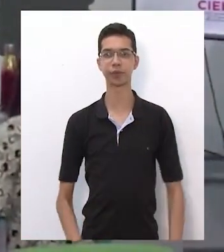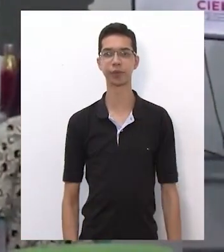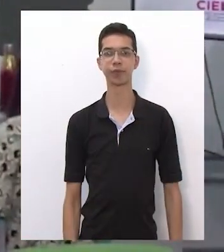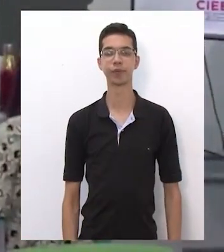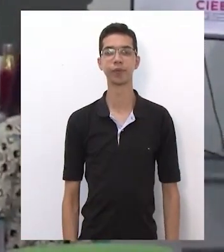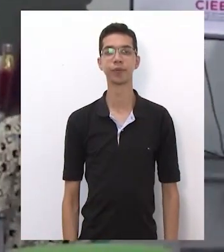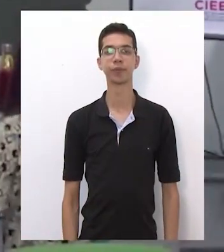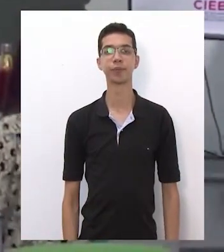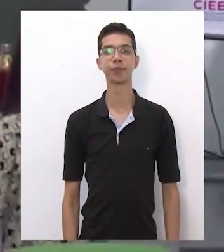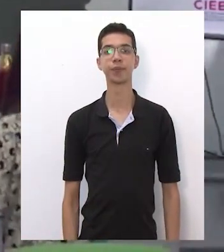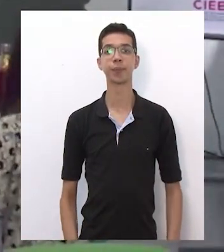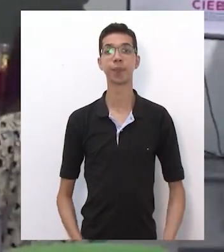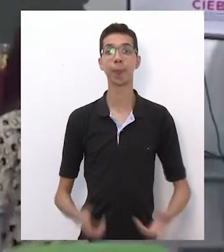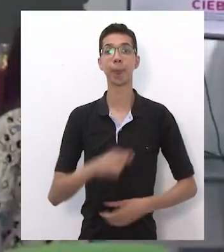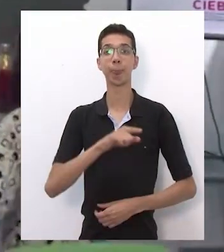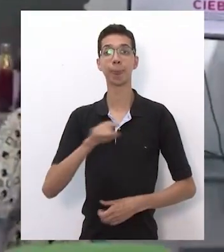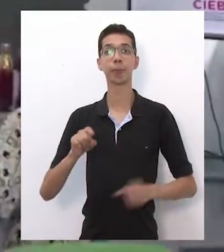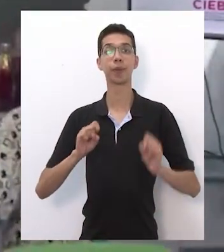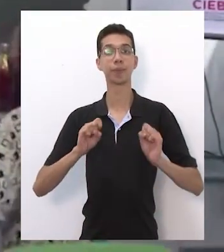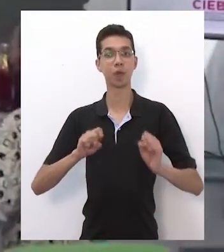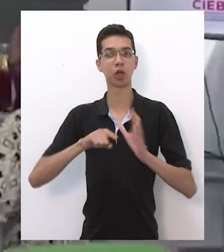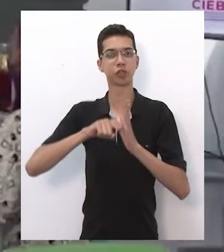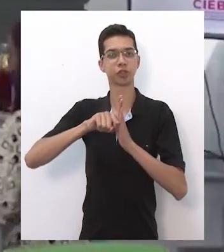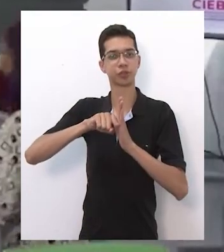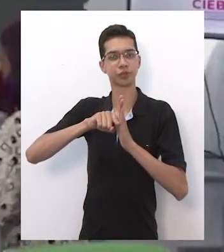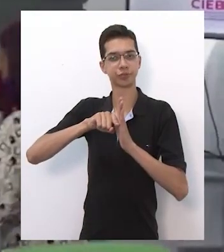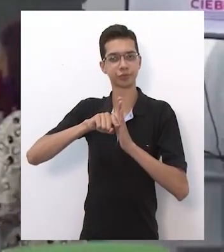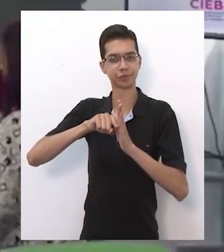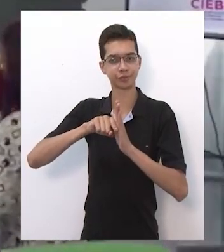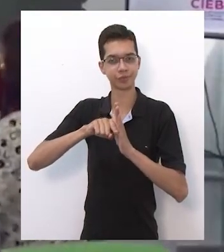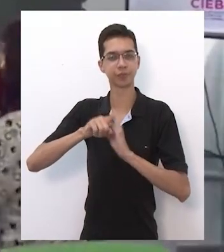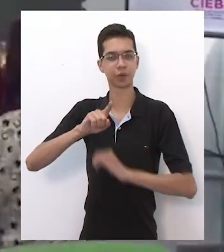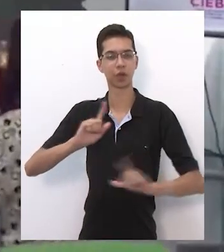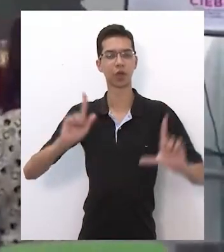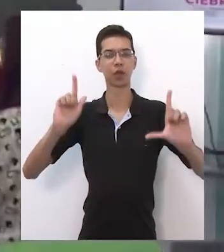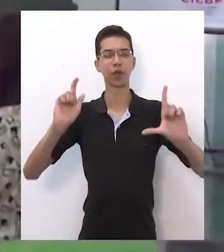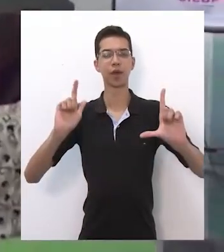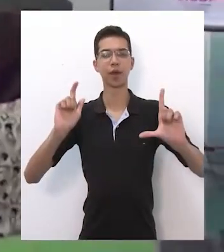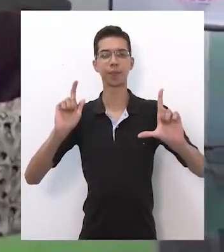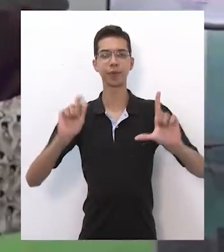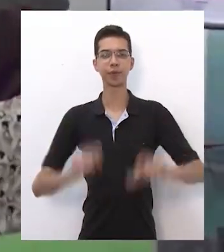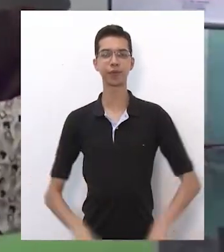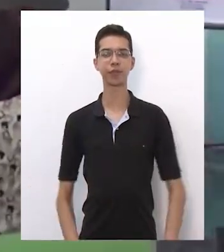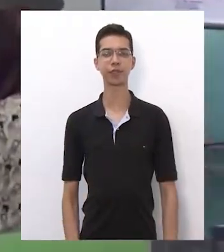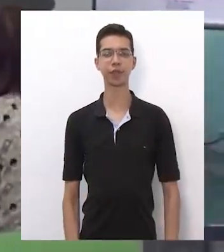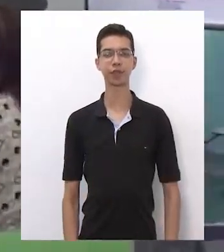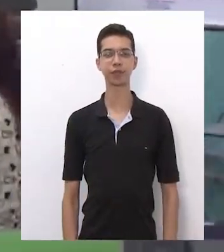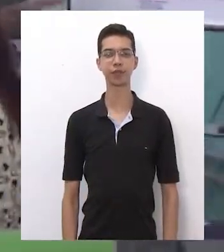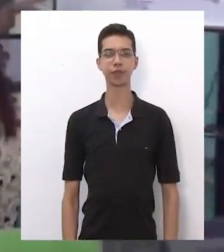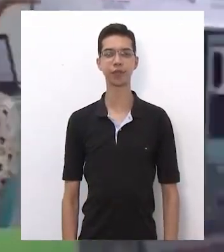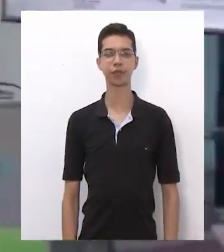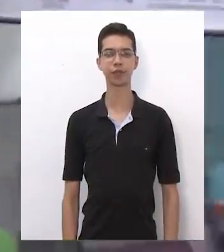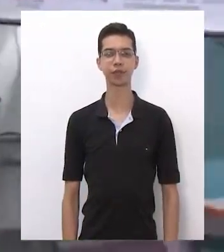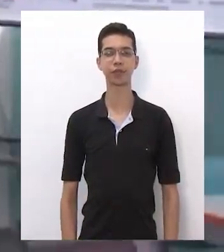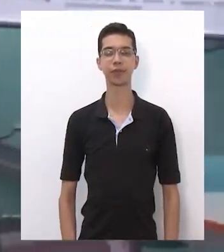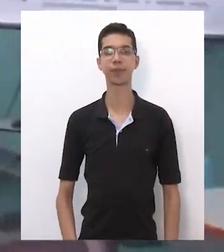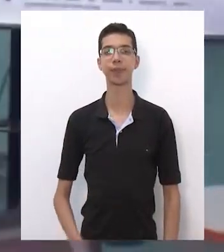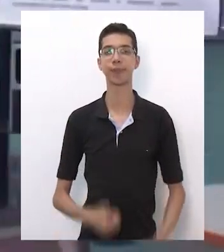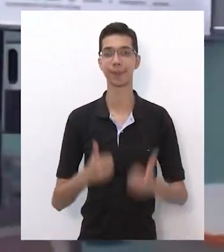Então, em casa vocês têm acesso a ele quando... Tá? Vocês tiraram foto, aqui em casa vocês têm acesso a ele, se precisarem.